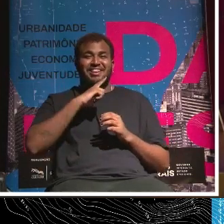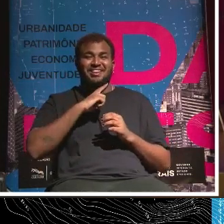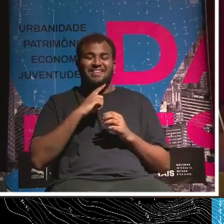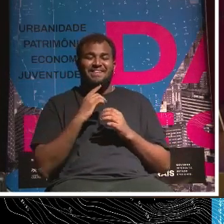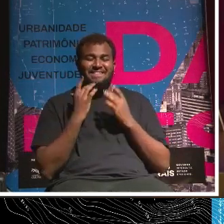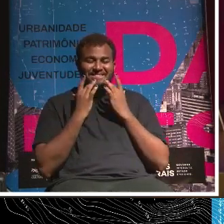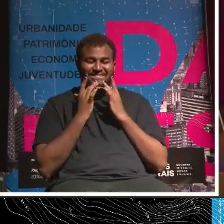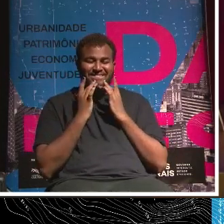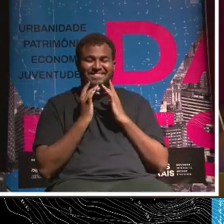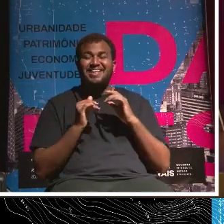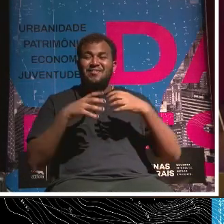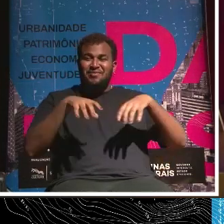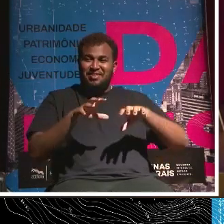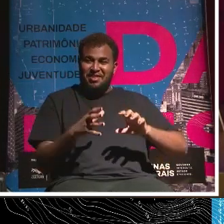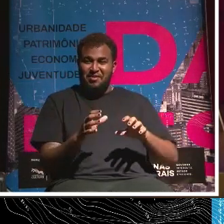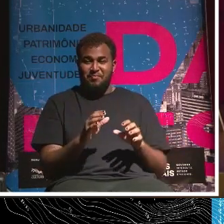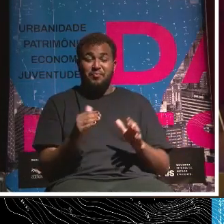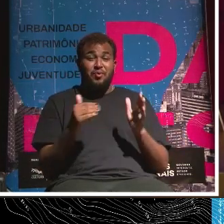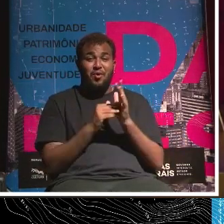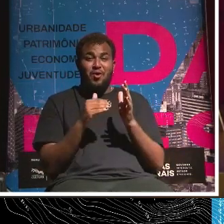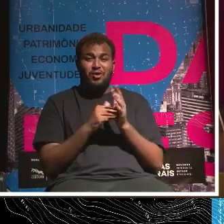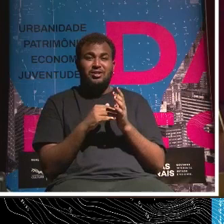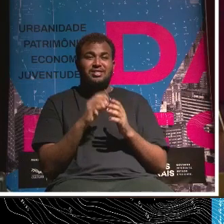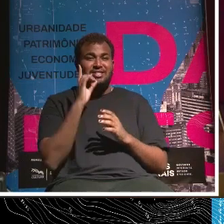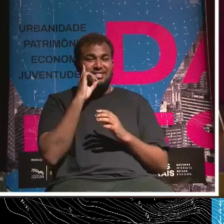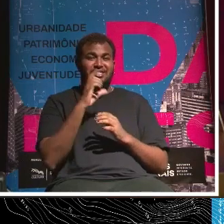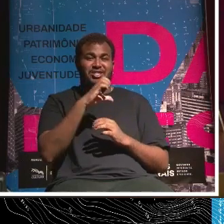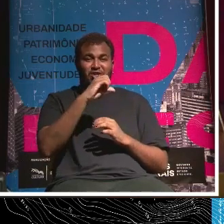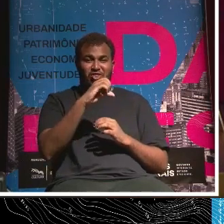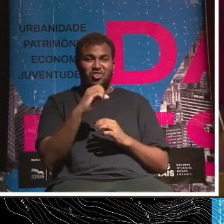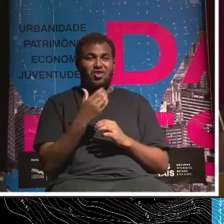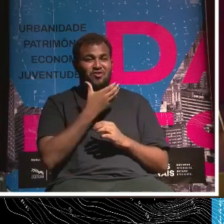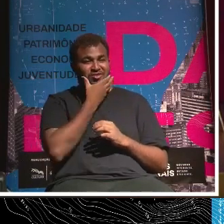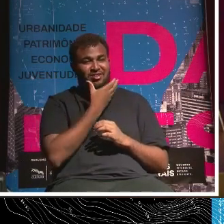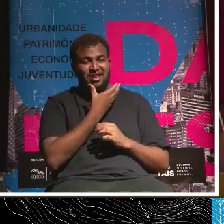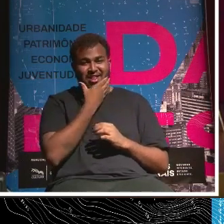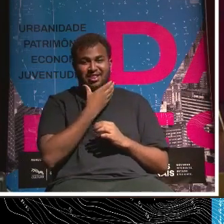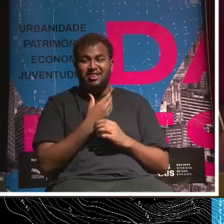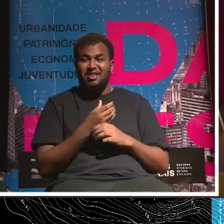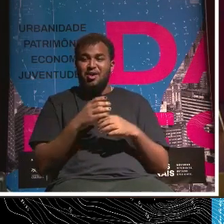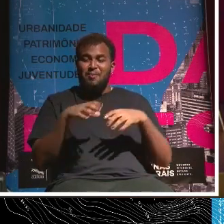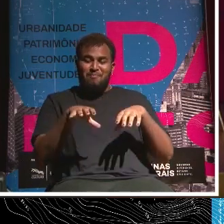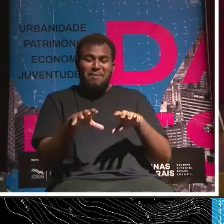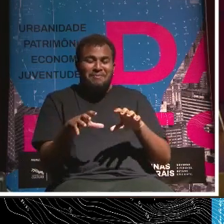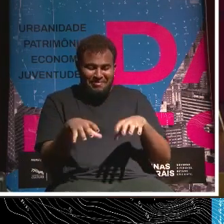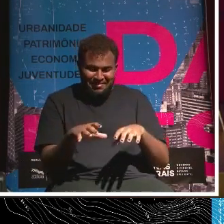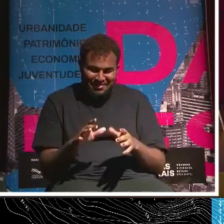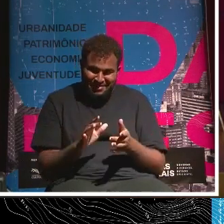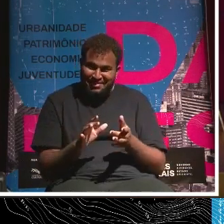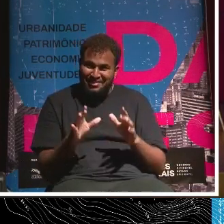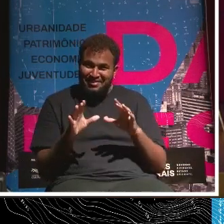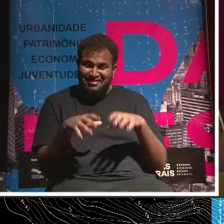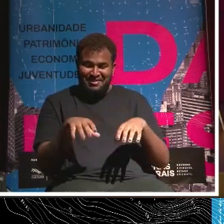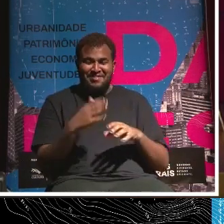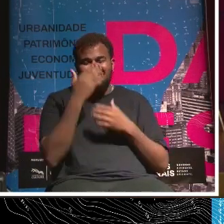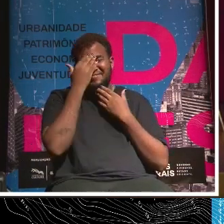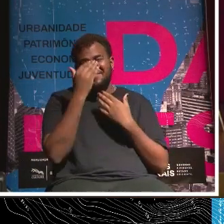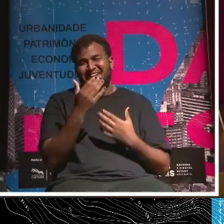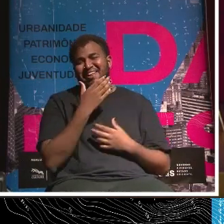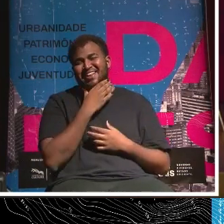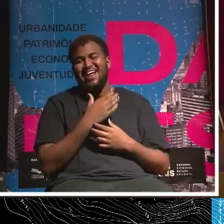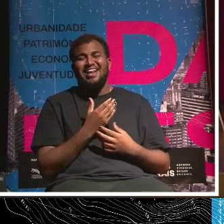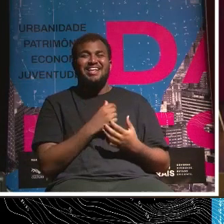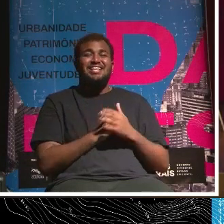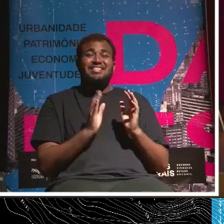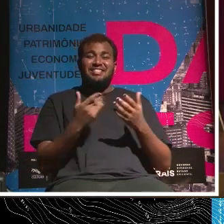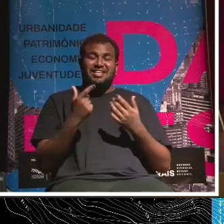dia 9, lá na Autêntica, o último baile do ano. Baile de Natal, a gente fala que é um popozinho de Natal, valeu Natalina. A gente vai